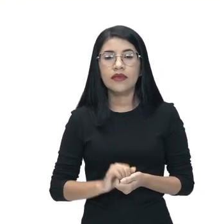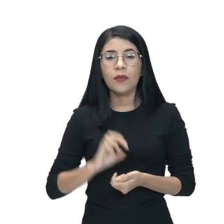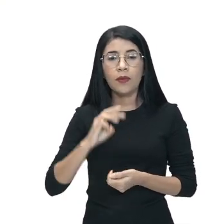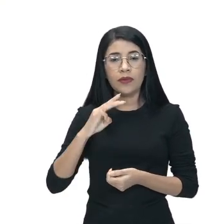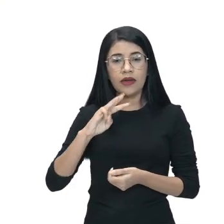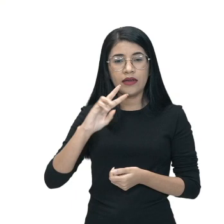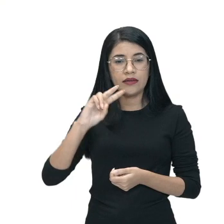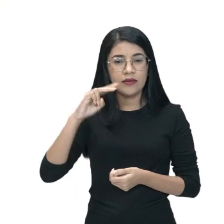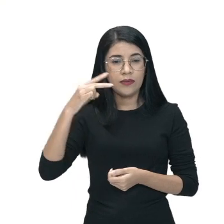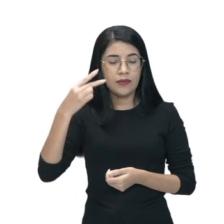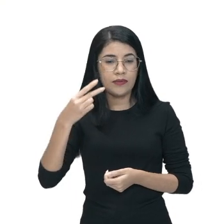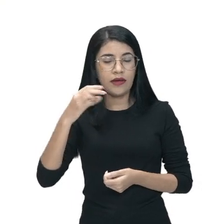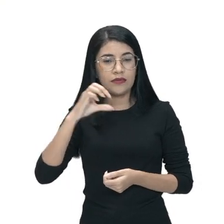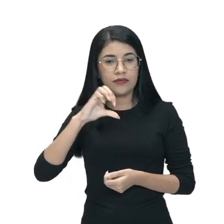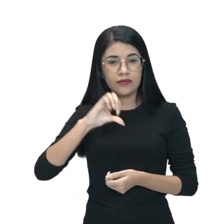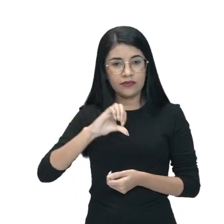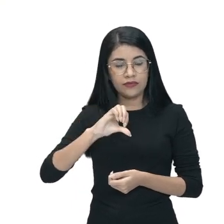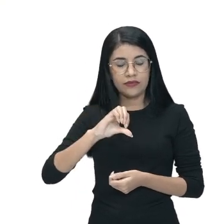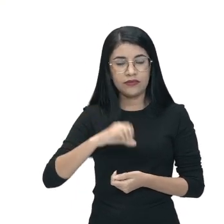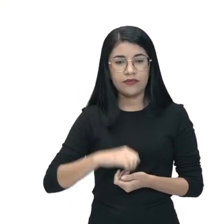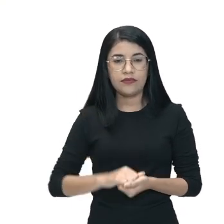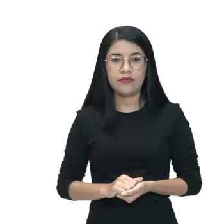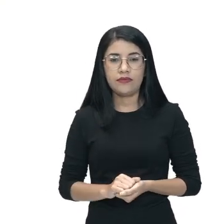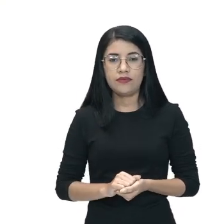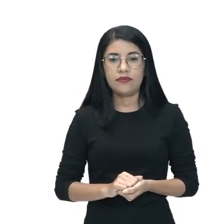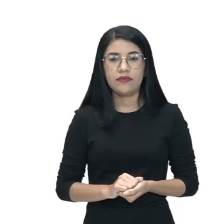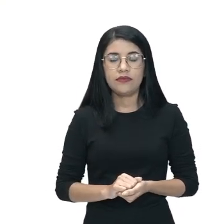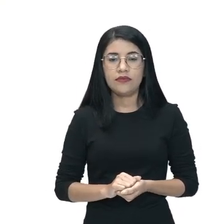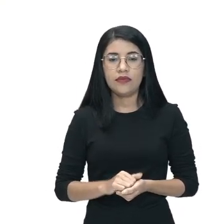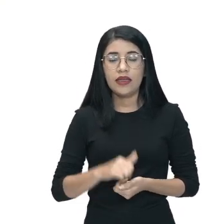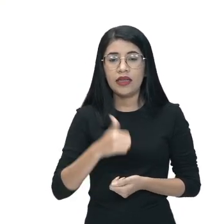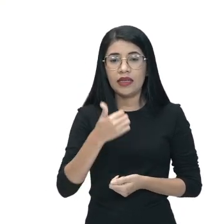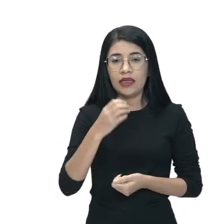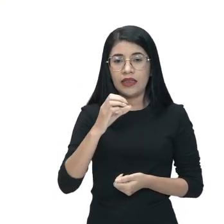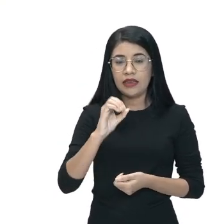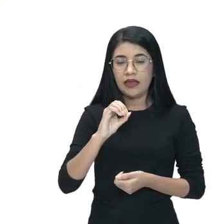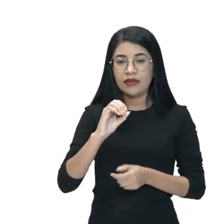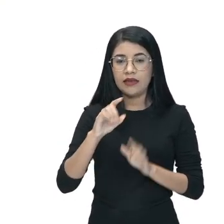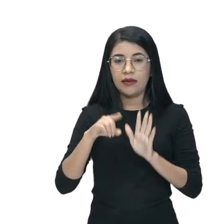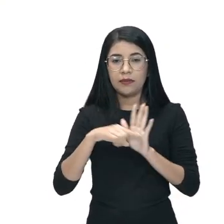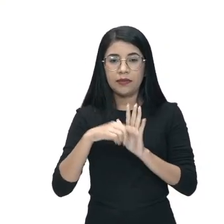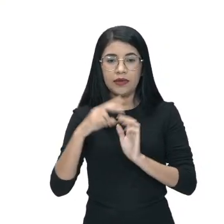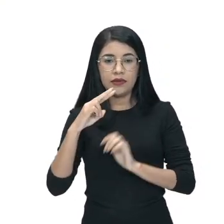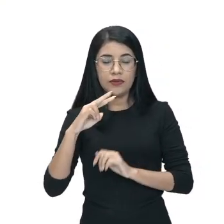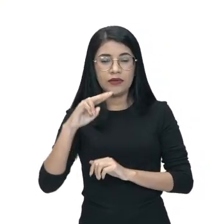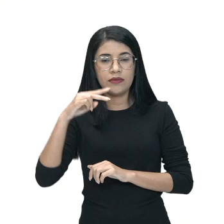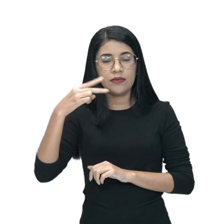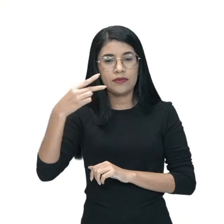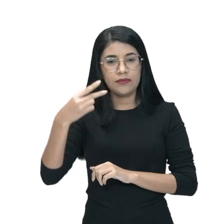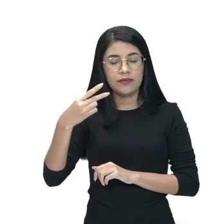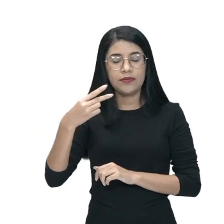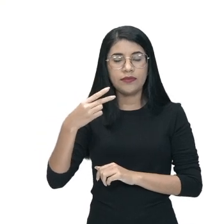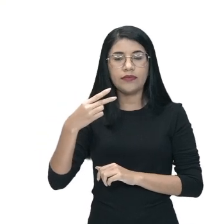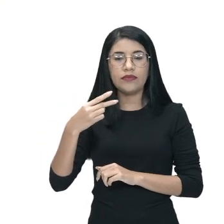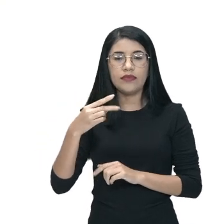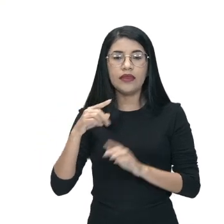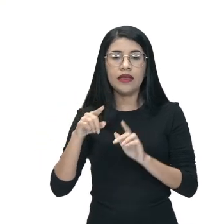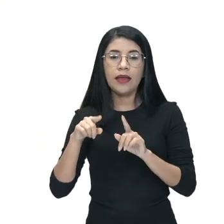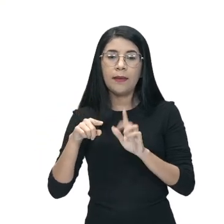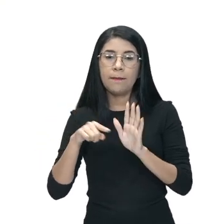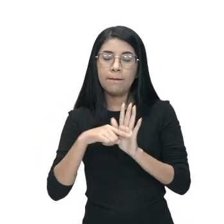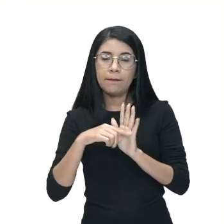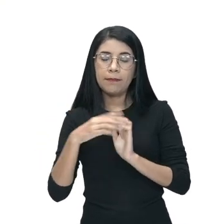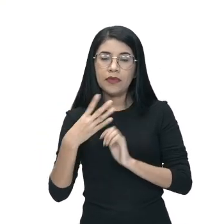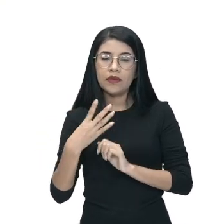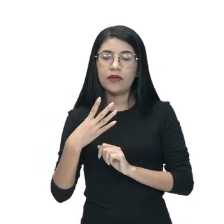quadrado, dá 9, tá? E 10 a menos 2 ao quadrado é 10 a menos 4, porque